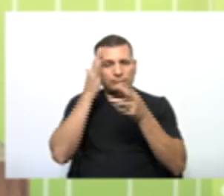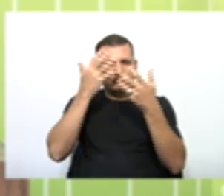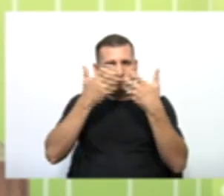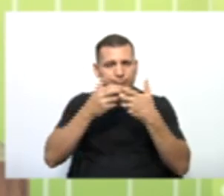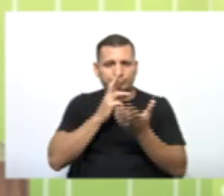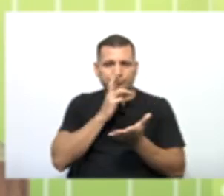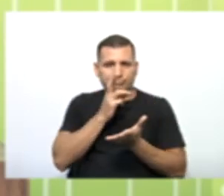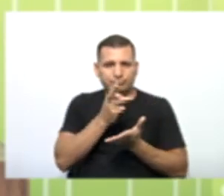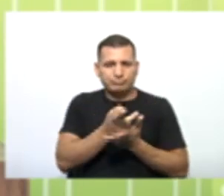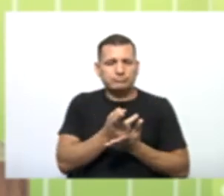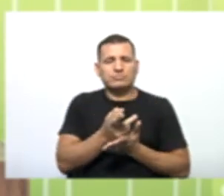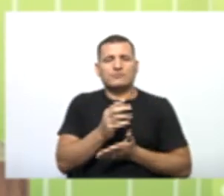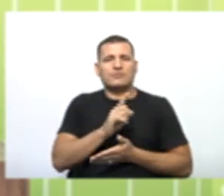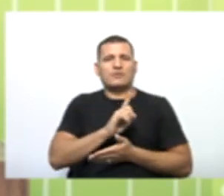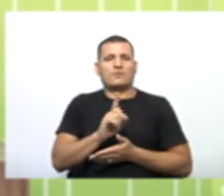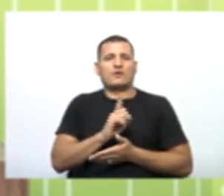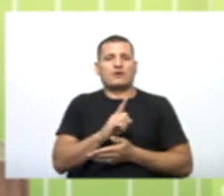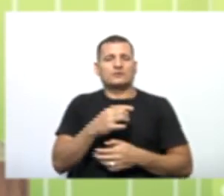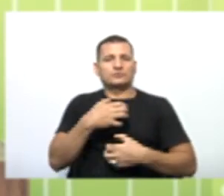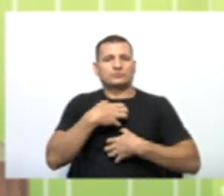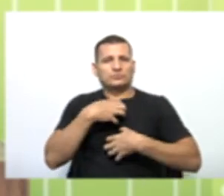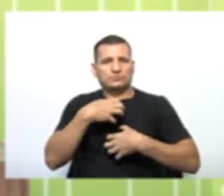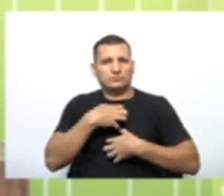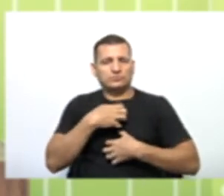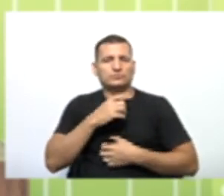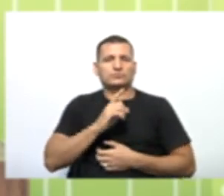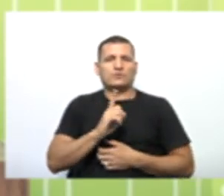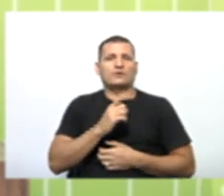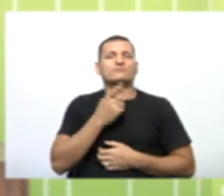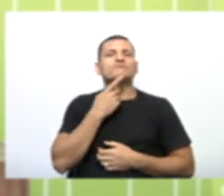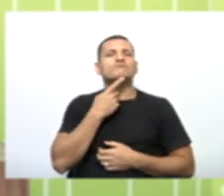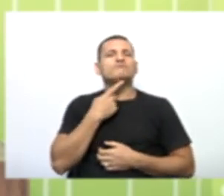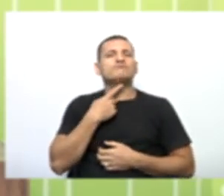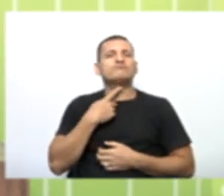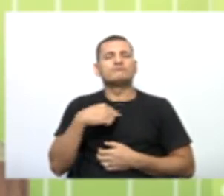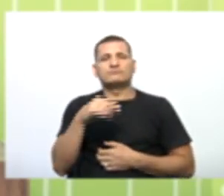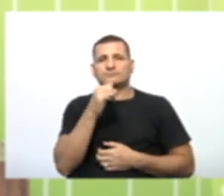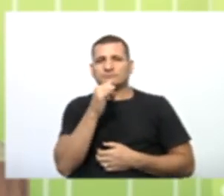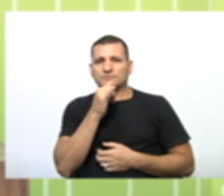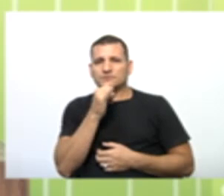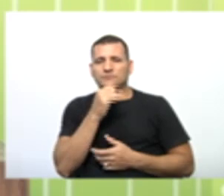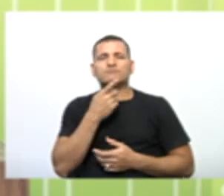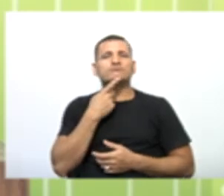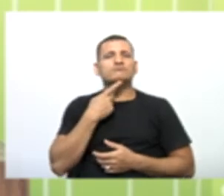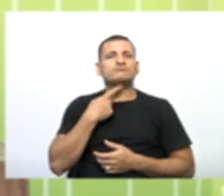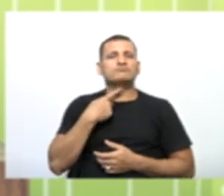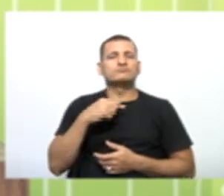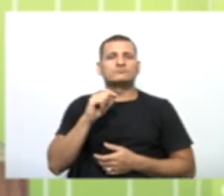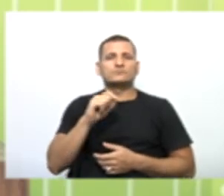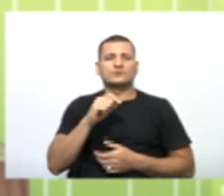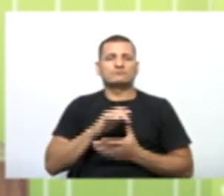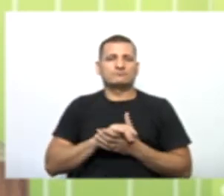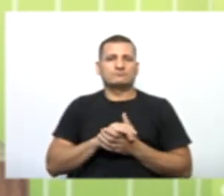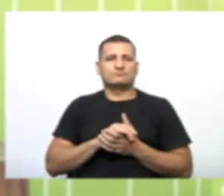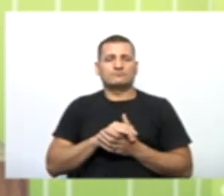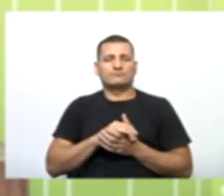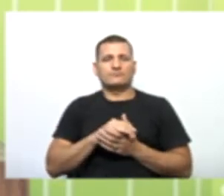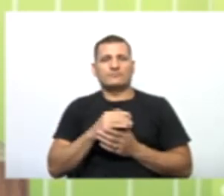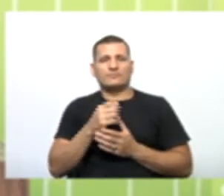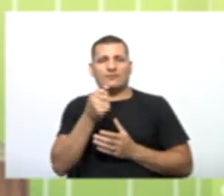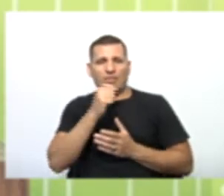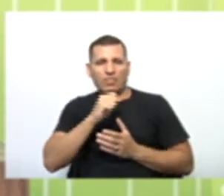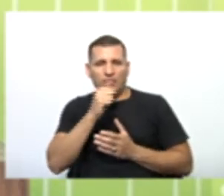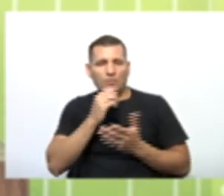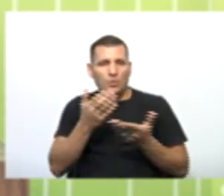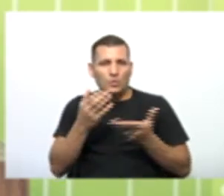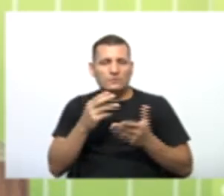Não é seu instinto, não é os seus desejos. Por exemplo, um desejo de tomar sorvete hoje, que está um dia quente, esse